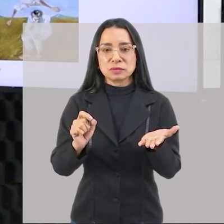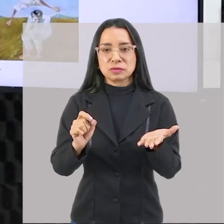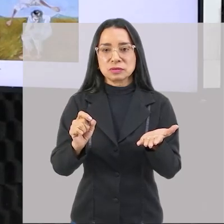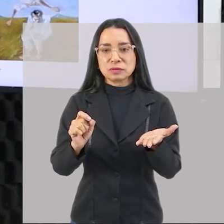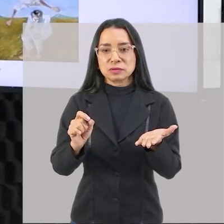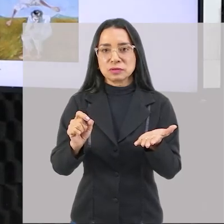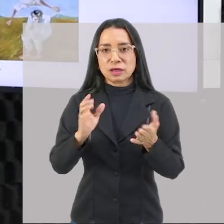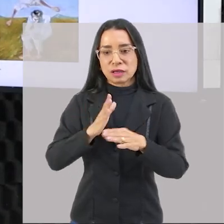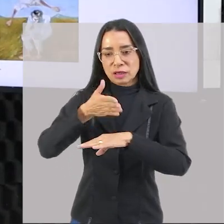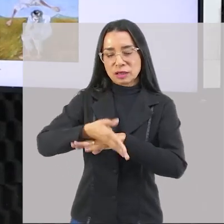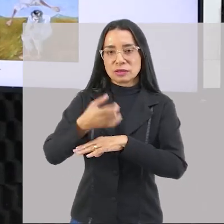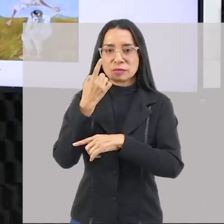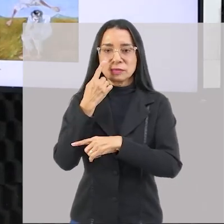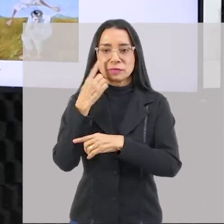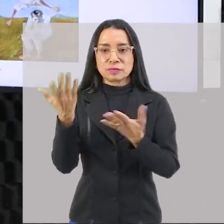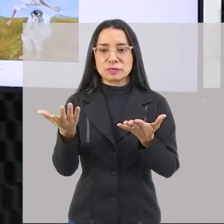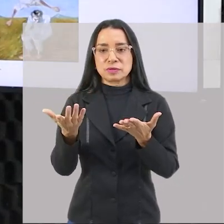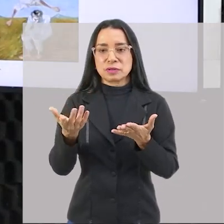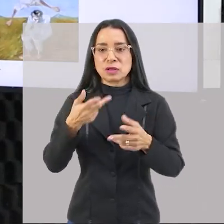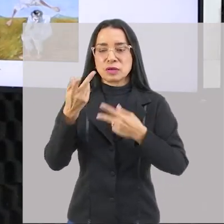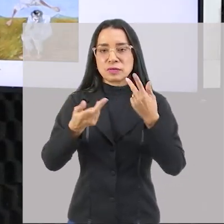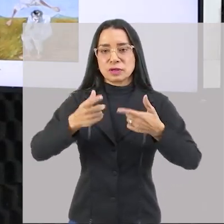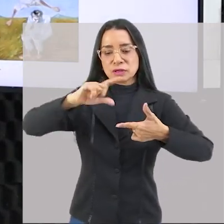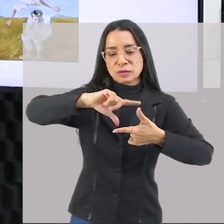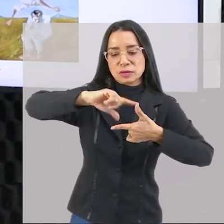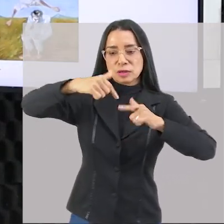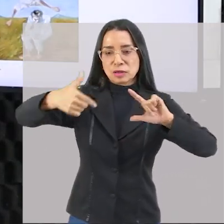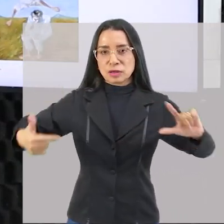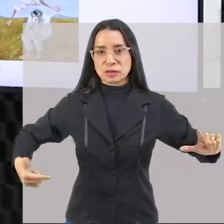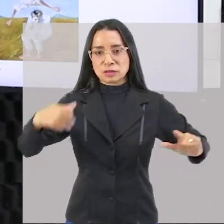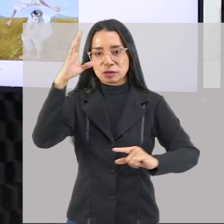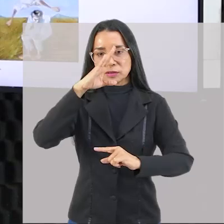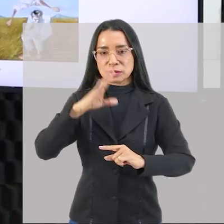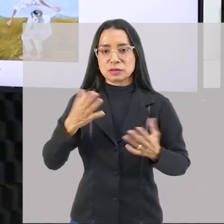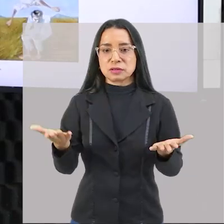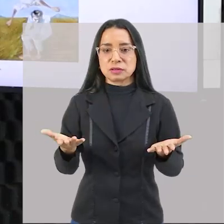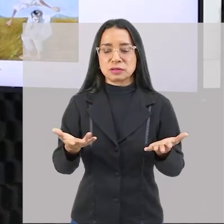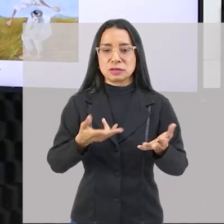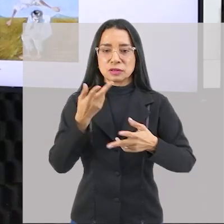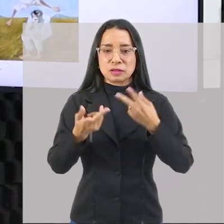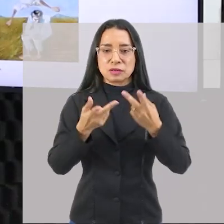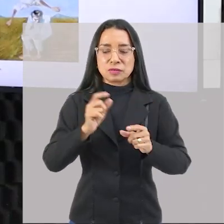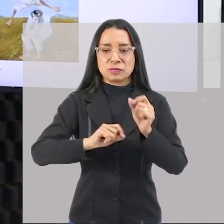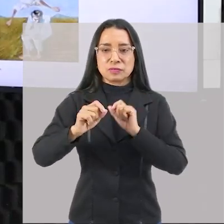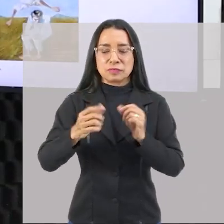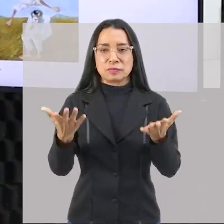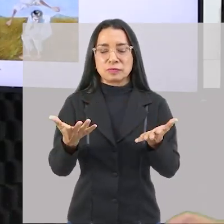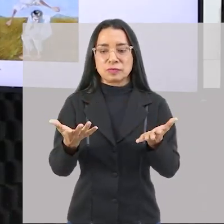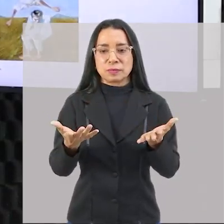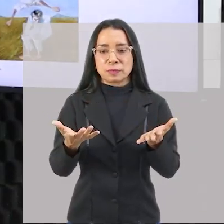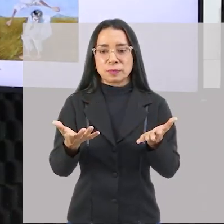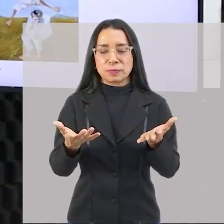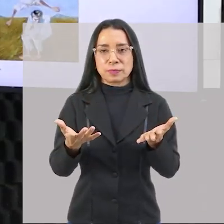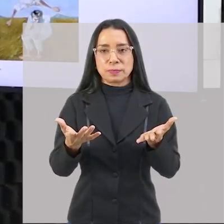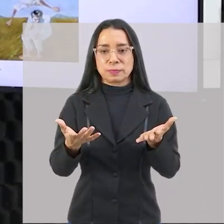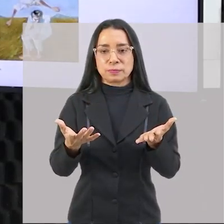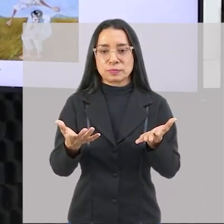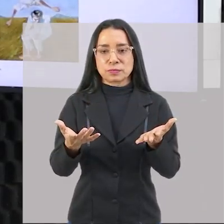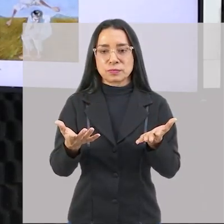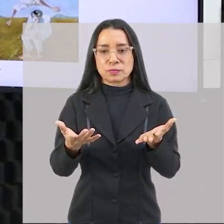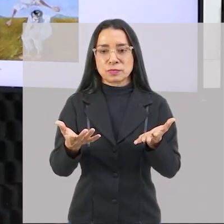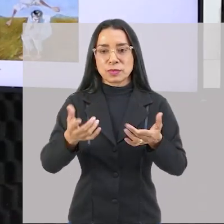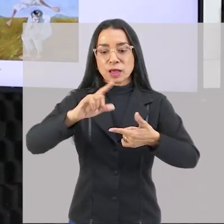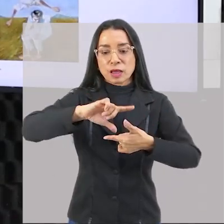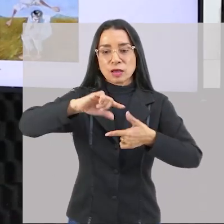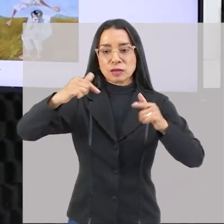para ver. A gente vai falar sobre modernismo brasileiro. Eu já falei no vídeo anterior, então eu vou dar só uma prévia. O modernismo brasileiro, ele começa